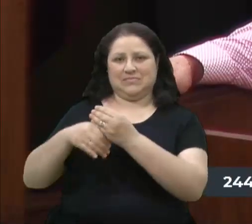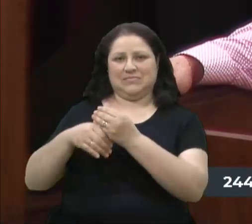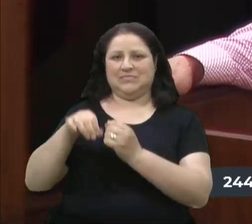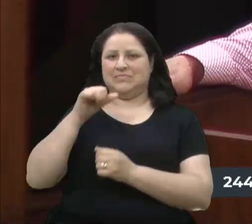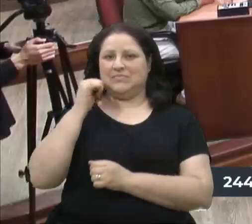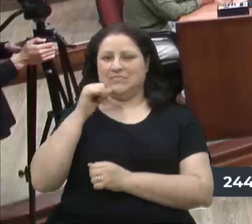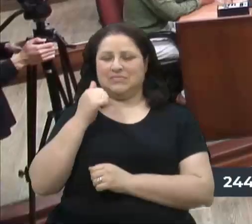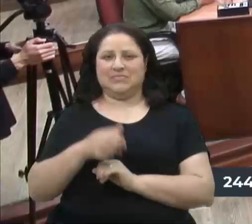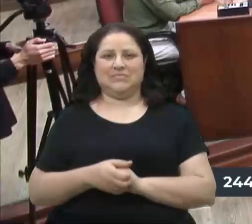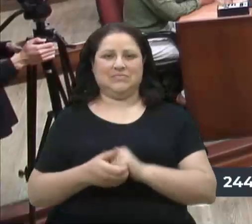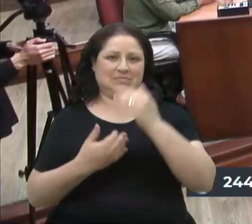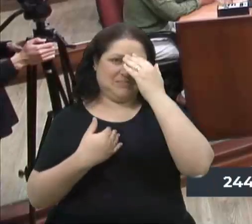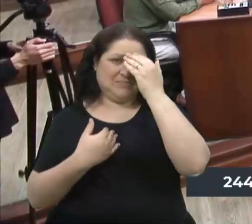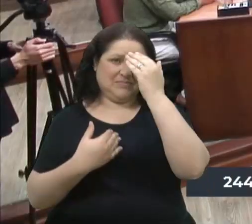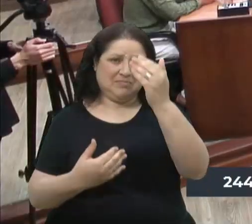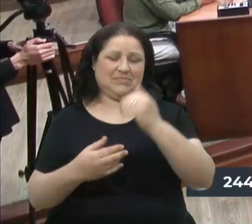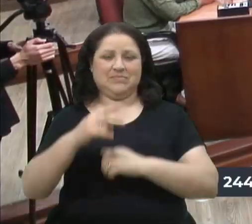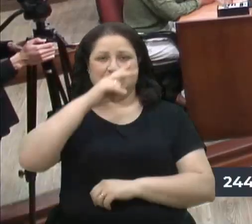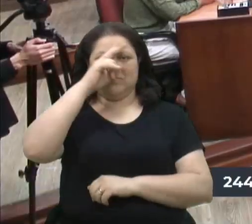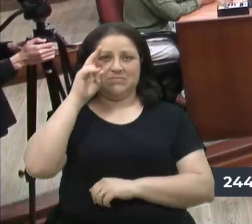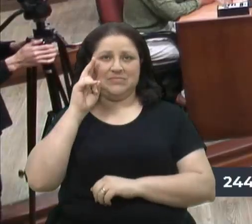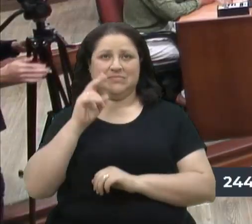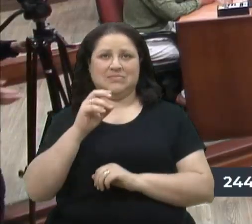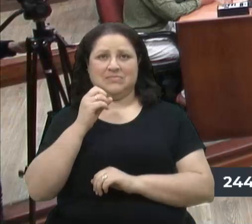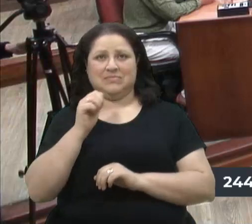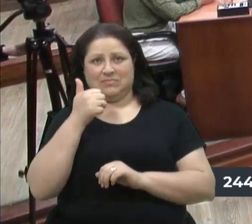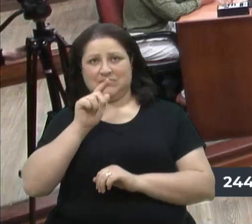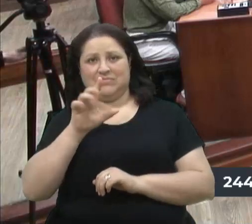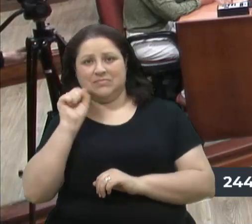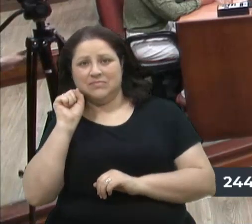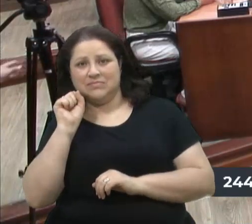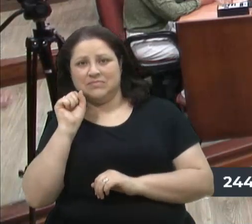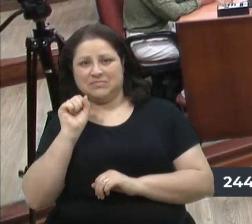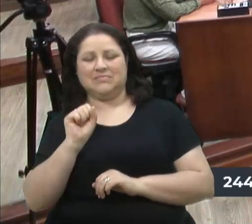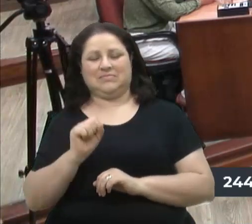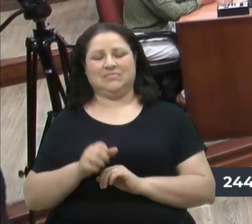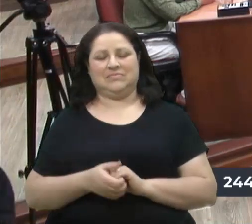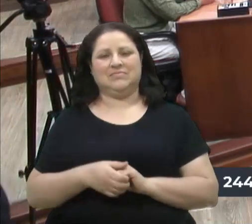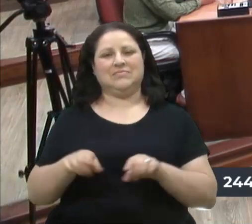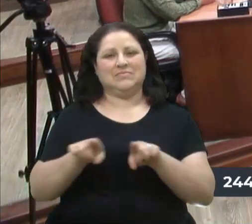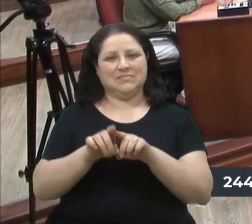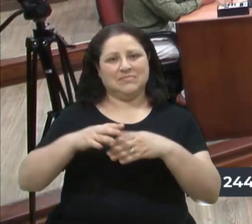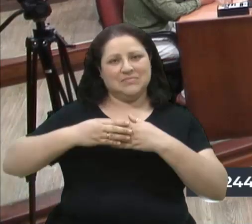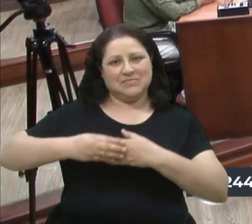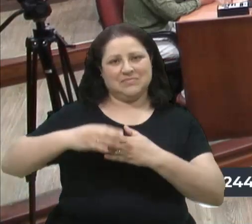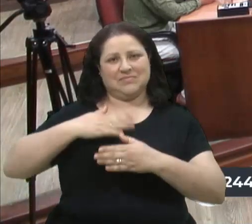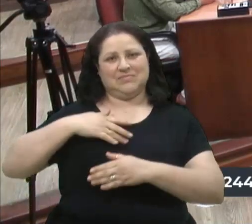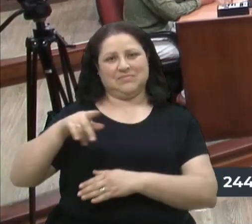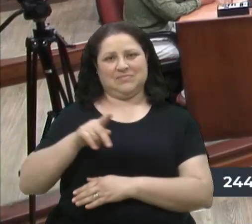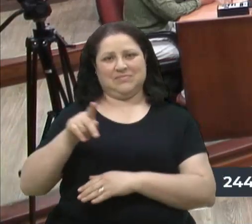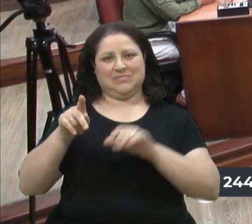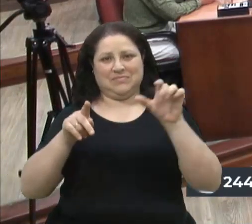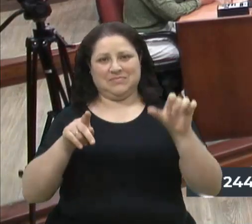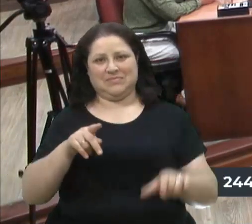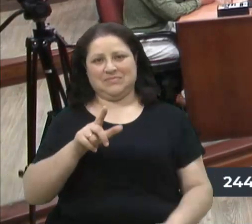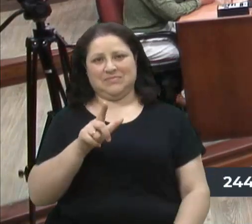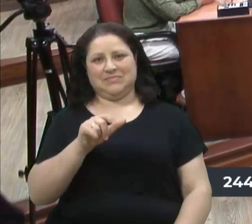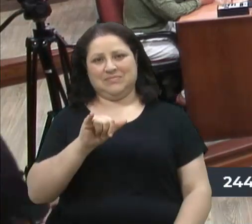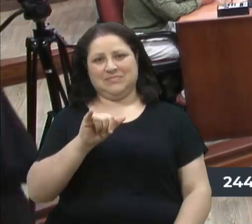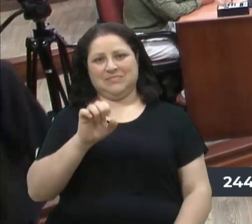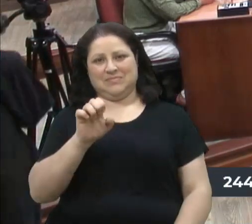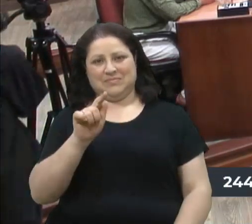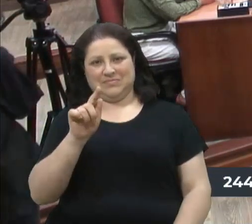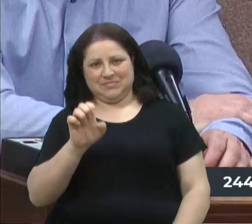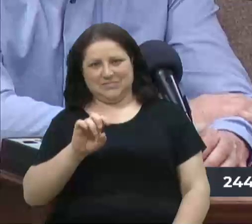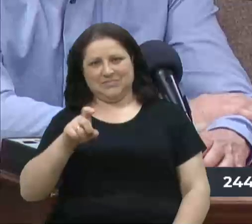Marcão. Obrigado, vereador Velocino. Tá bom o microfone? Tá me ouvindo? Queria também saudar a minha prof aqui, prof. Liege.